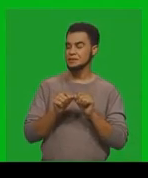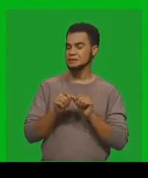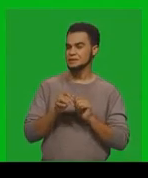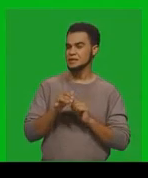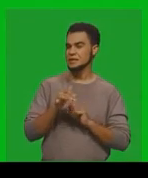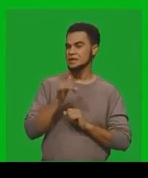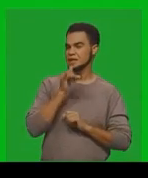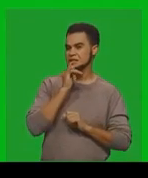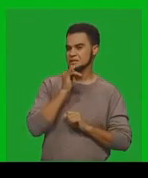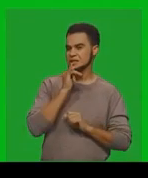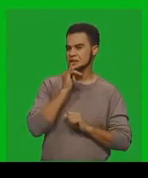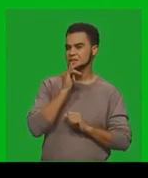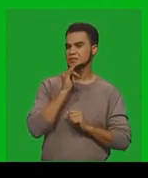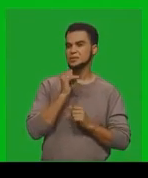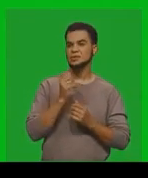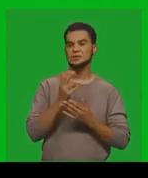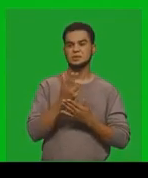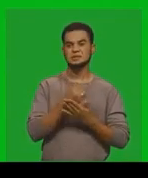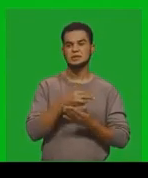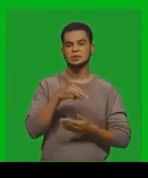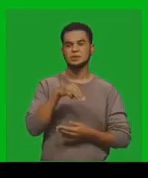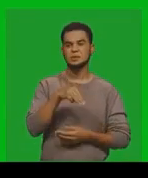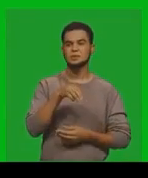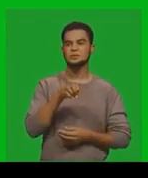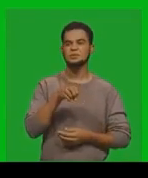Sim, dá sim.